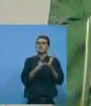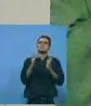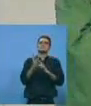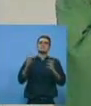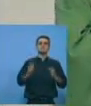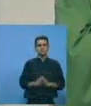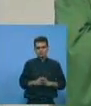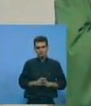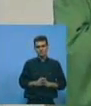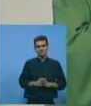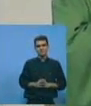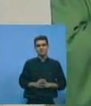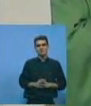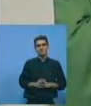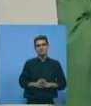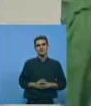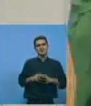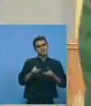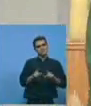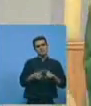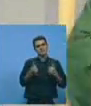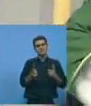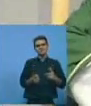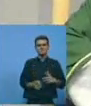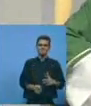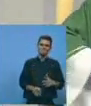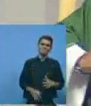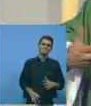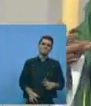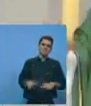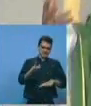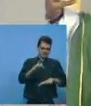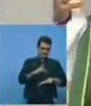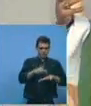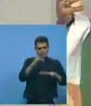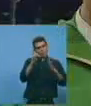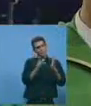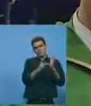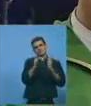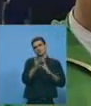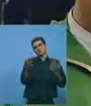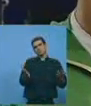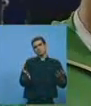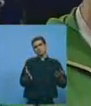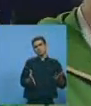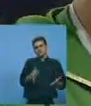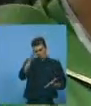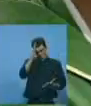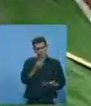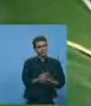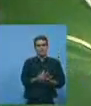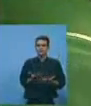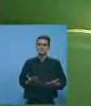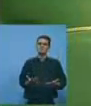trabalhando, ou filmando, não basta, é preciso desmascarar o coração, é